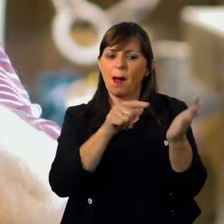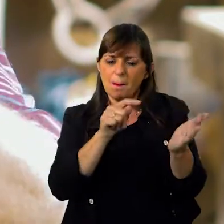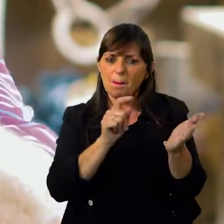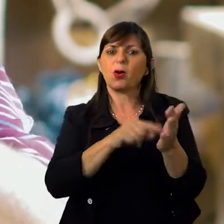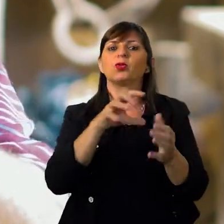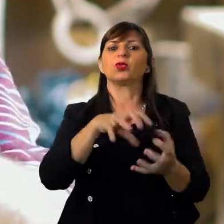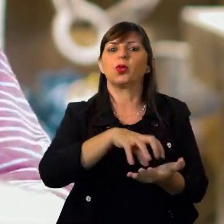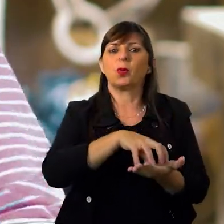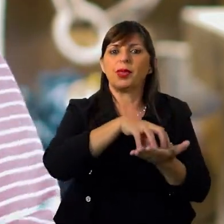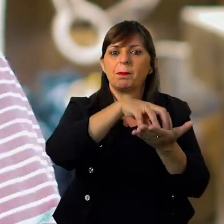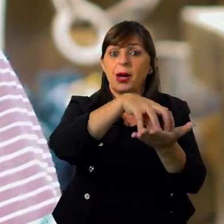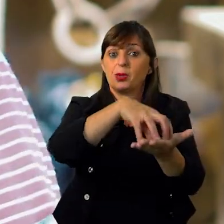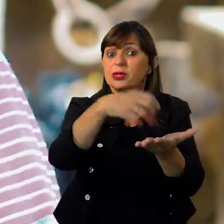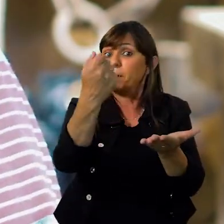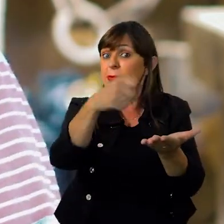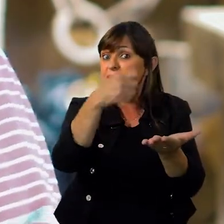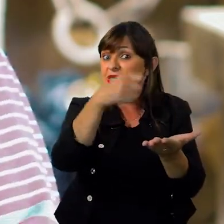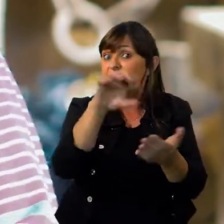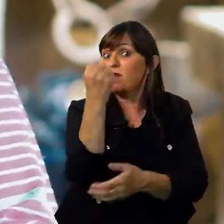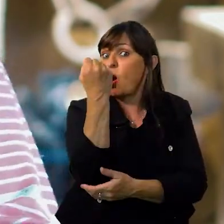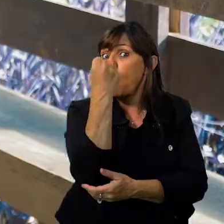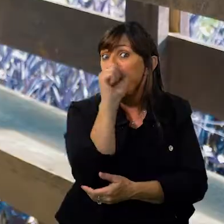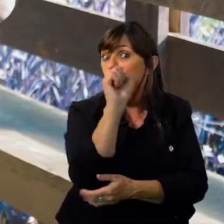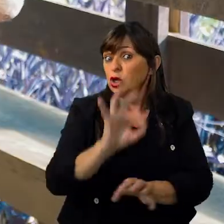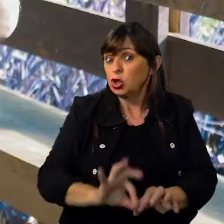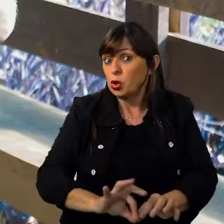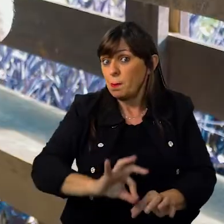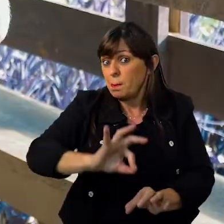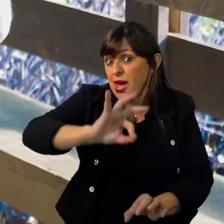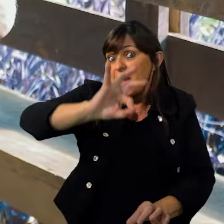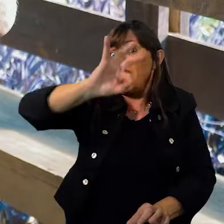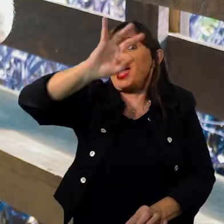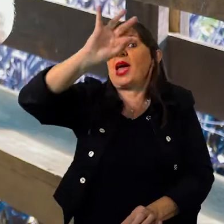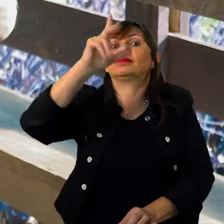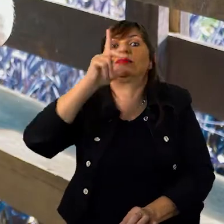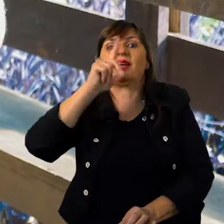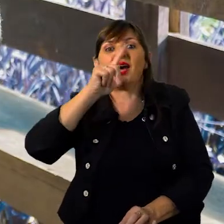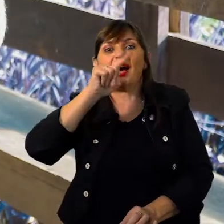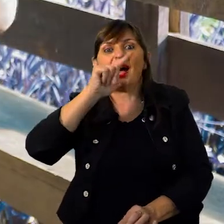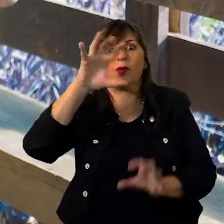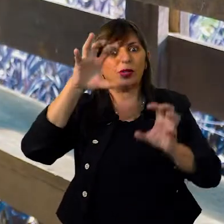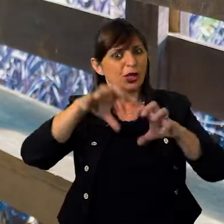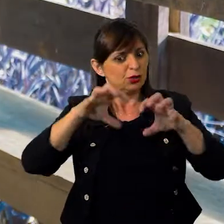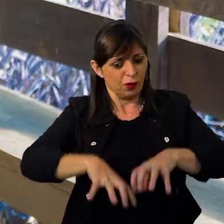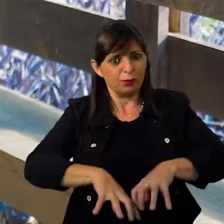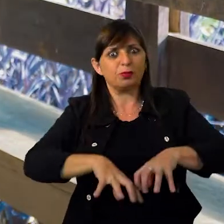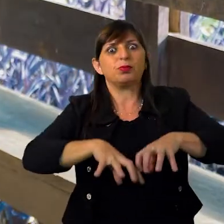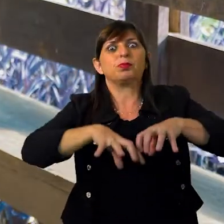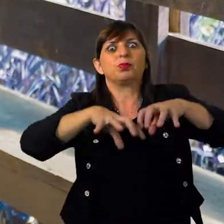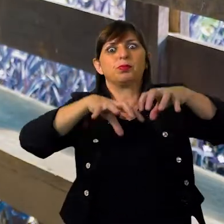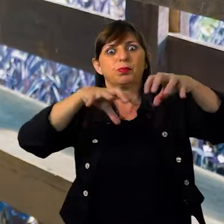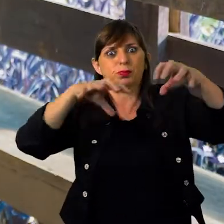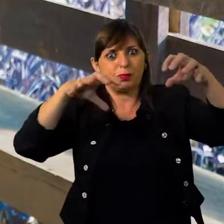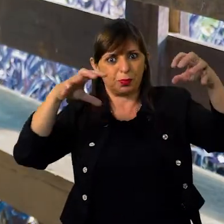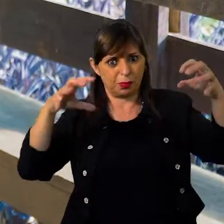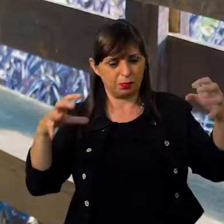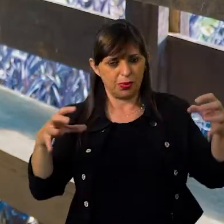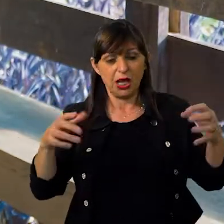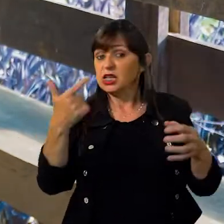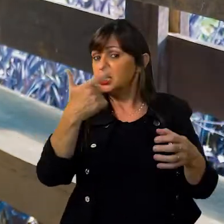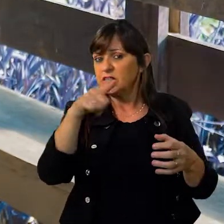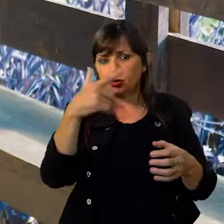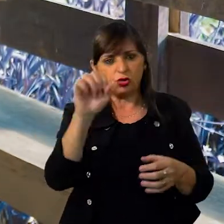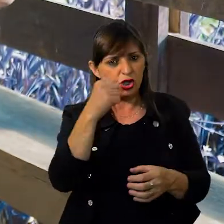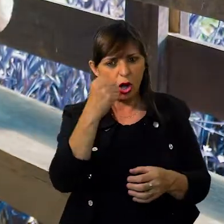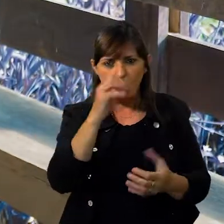Por isso que tanto se fala em ponto de balsa.de balsa para nós aqui era a partir de 8 metros que eu tinha subido